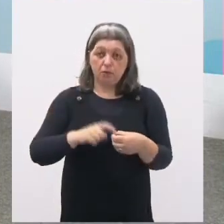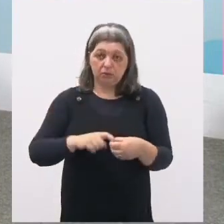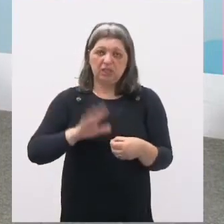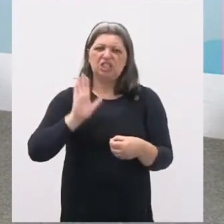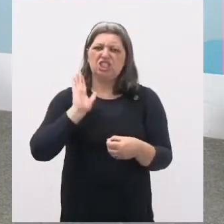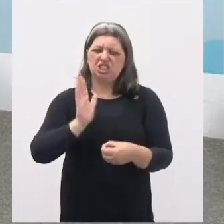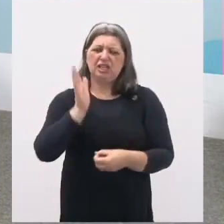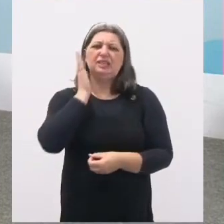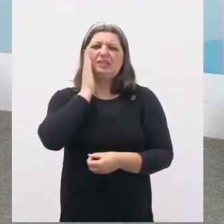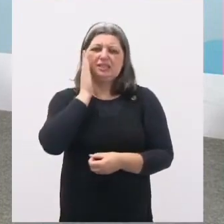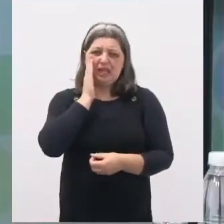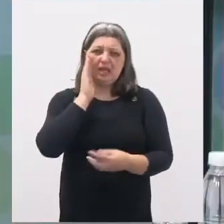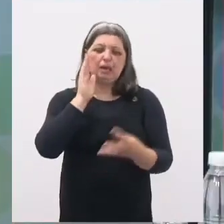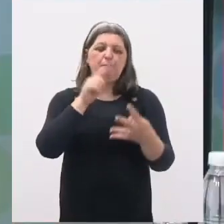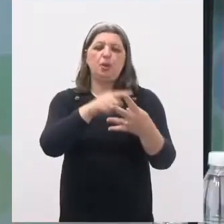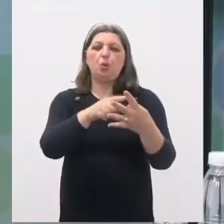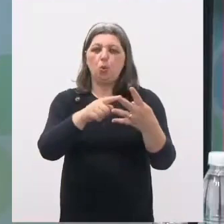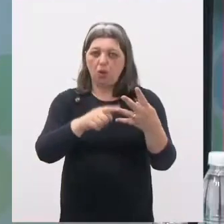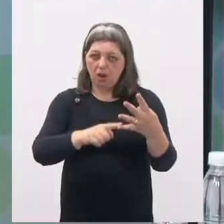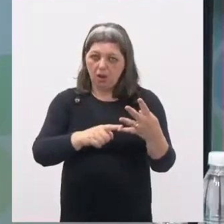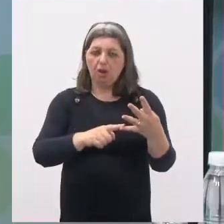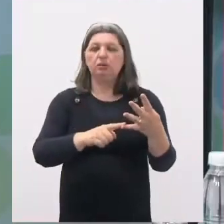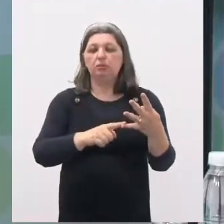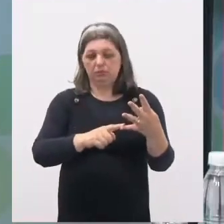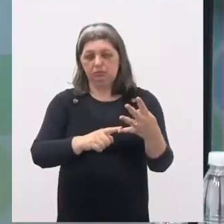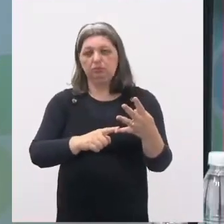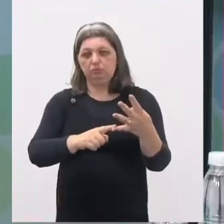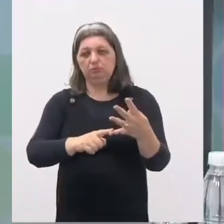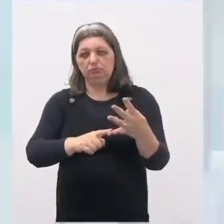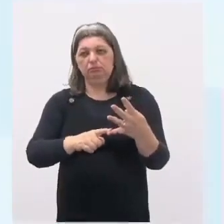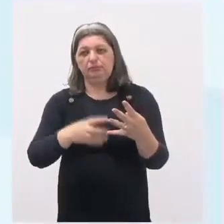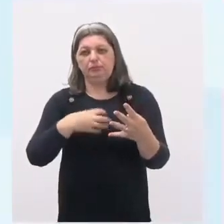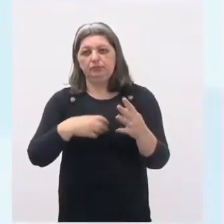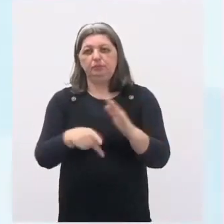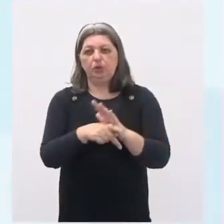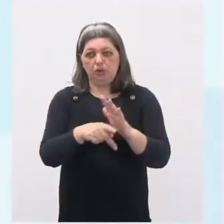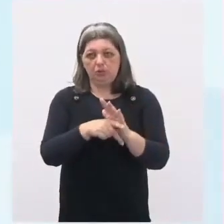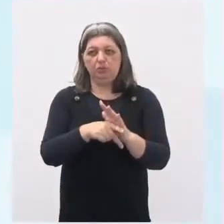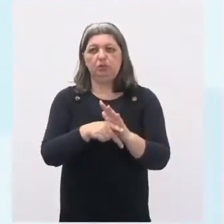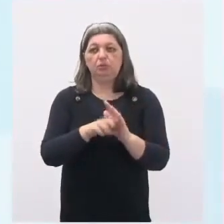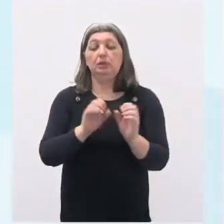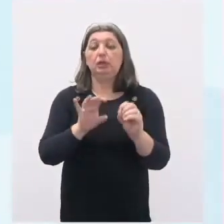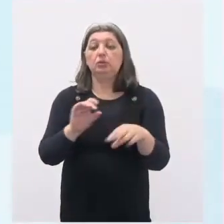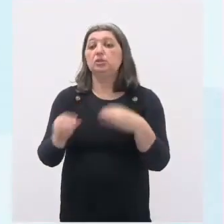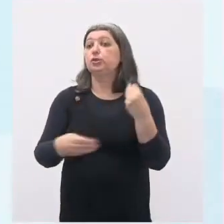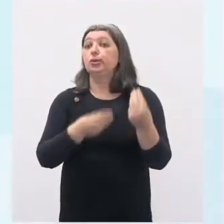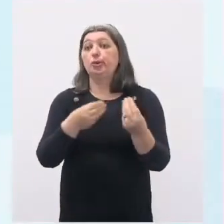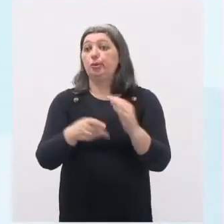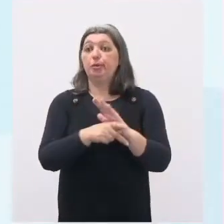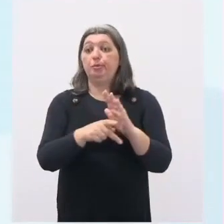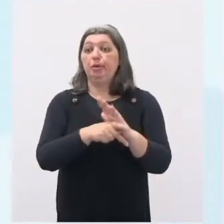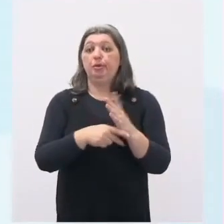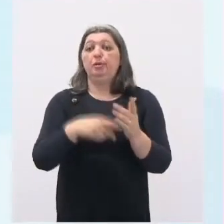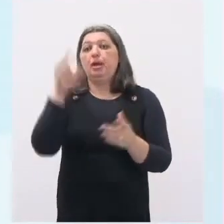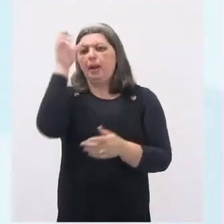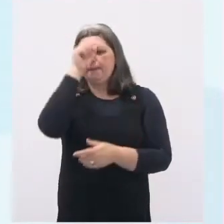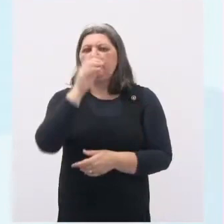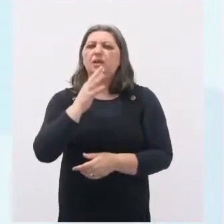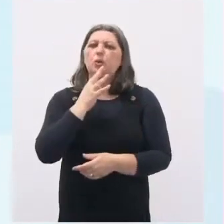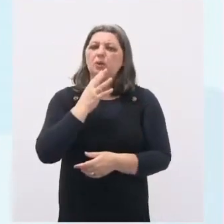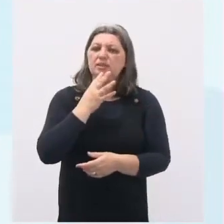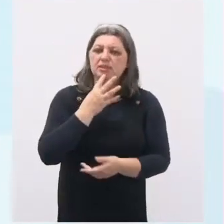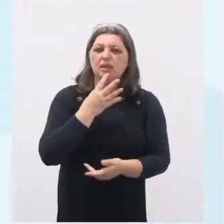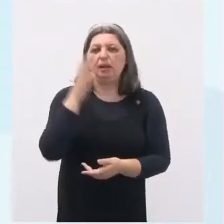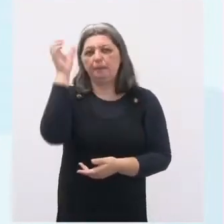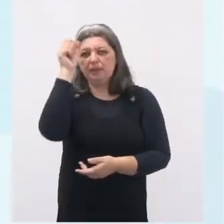de saber os 4 pilares da educação, né, e esse desenvolvimento, como que ele se dá, né, o aprender a conhecer, o